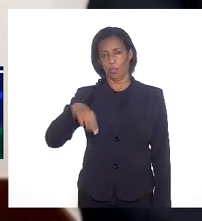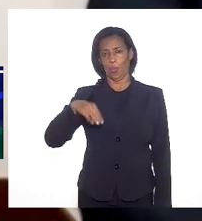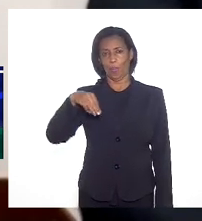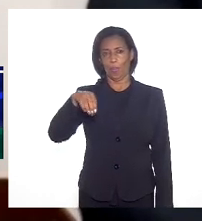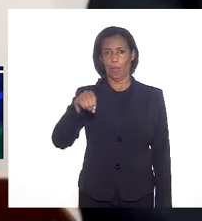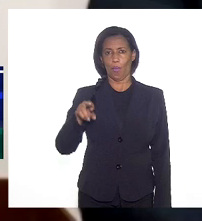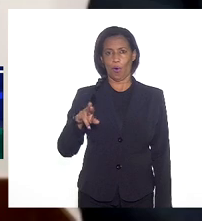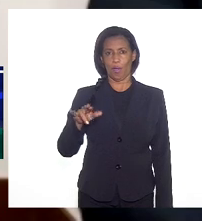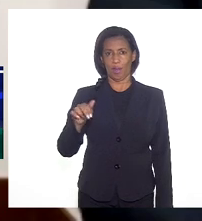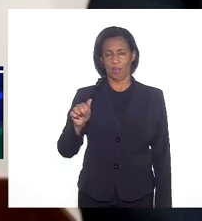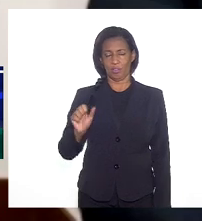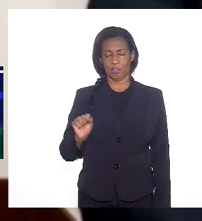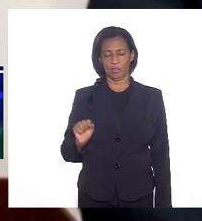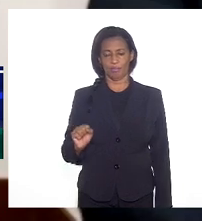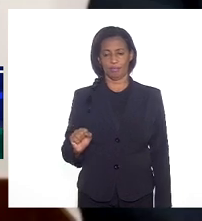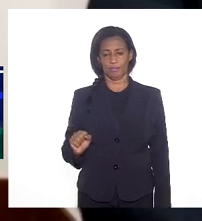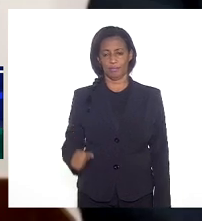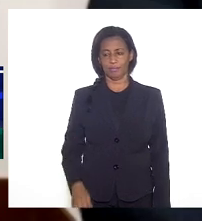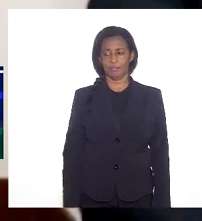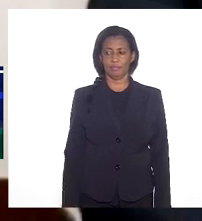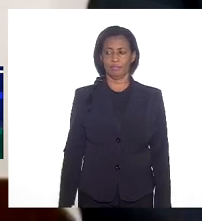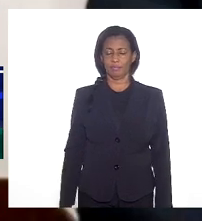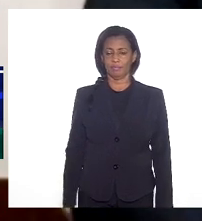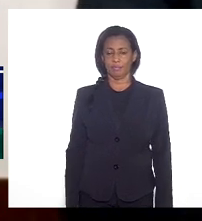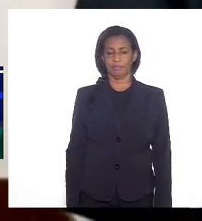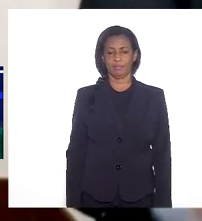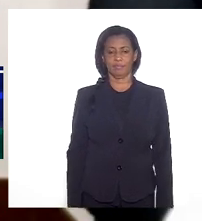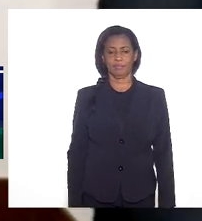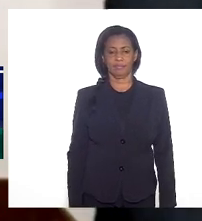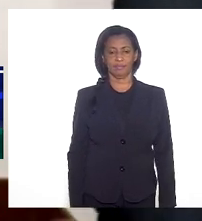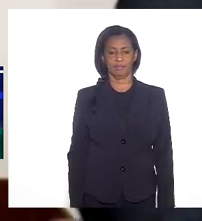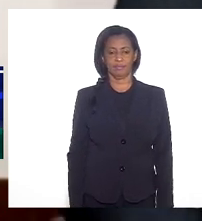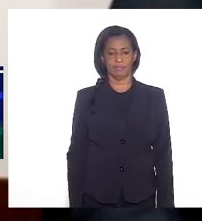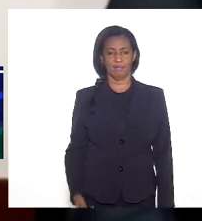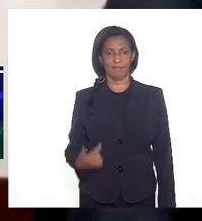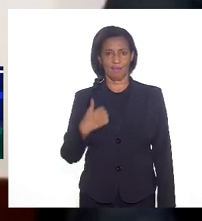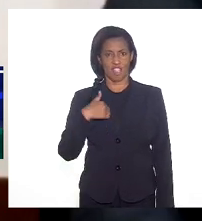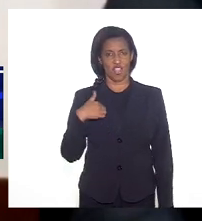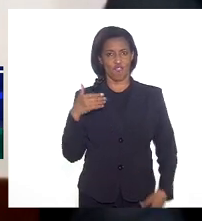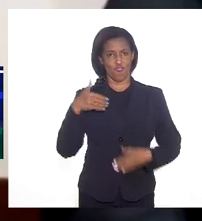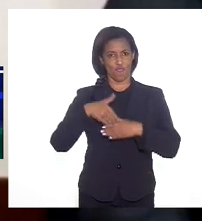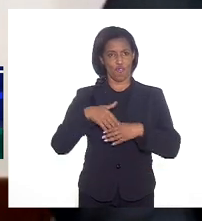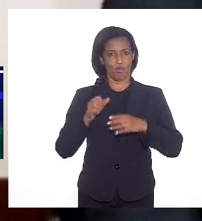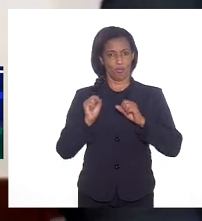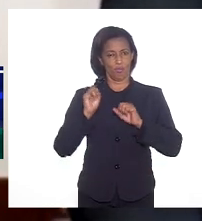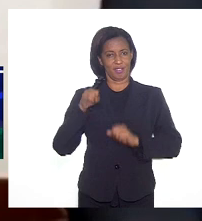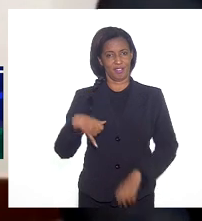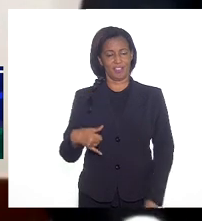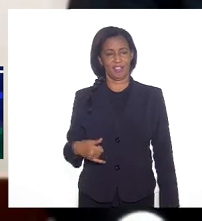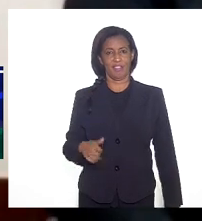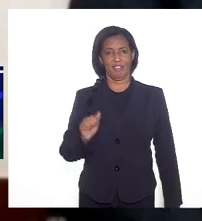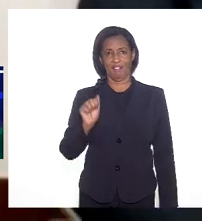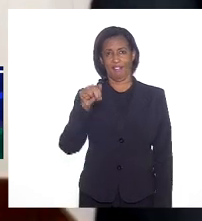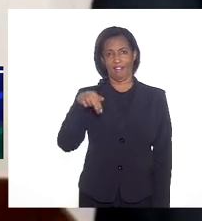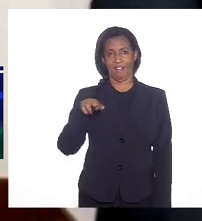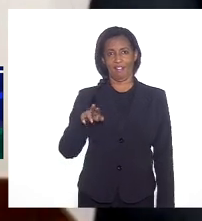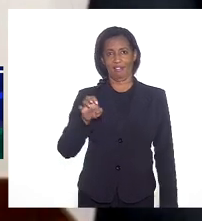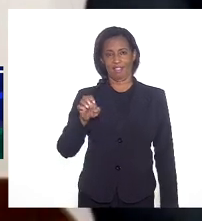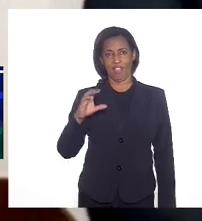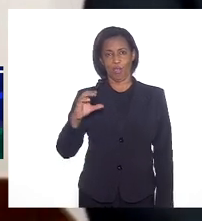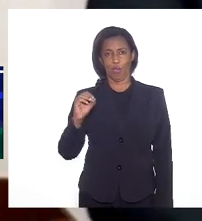deputado Anderson Moraes deputado André Siciliano vota sim deputado André Correia